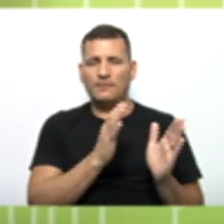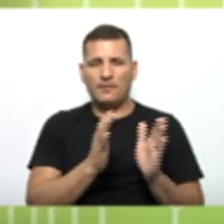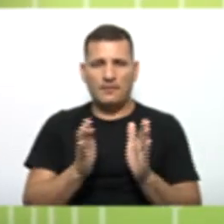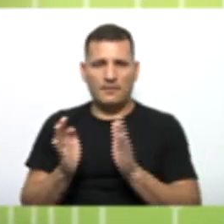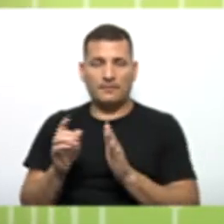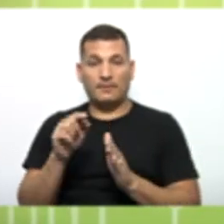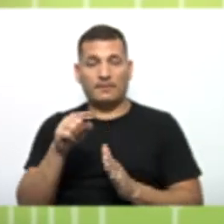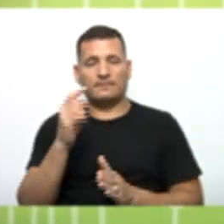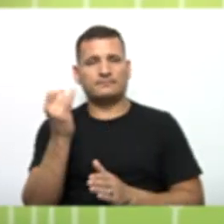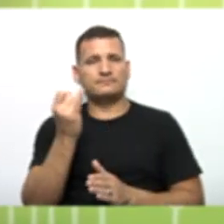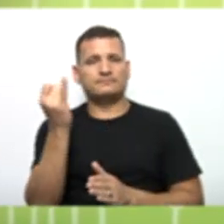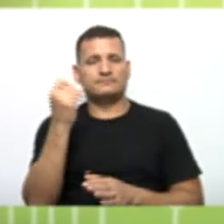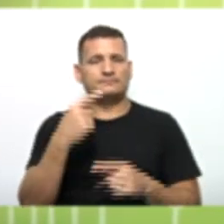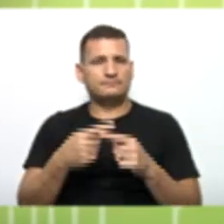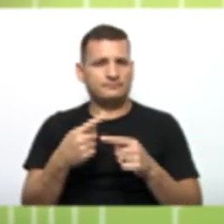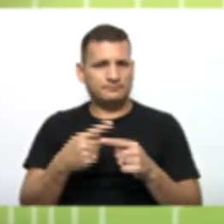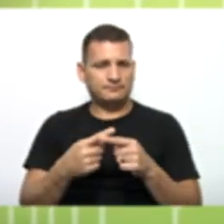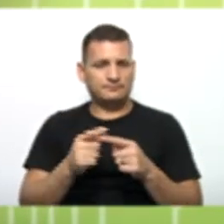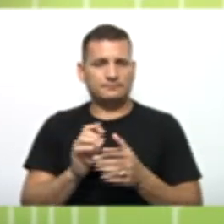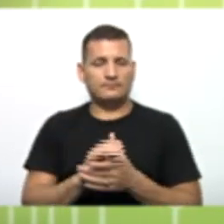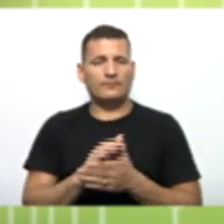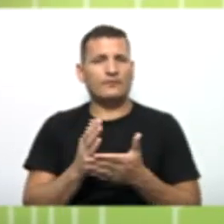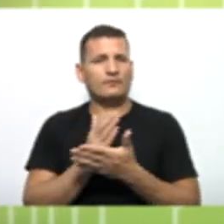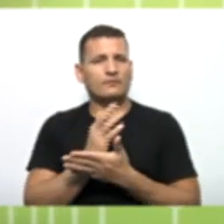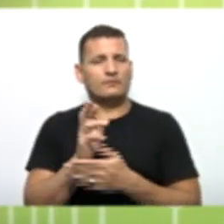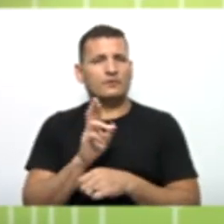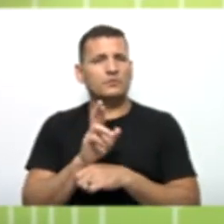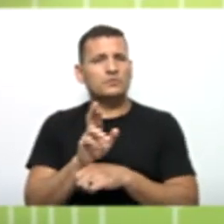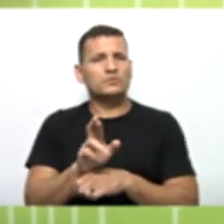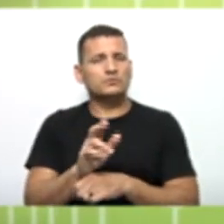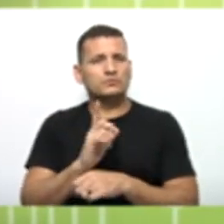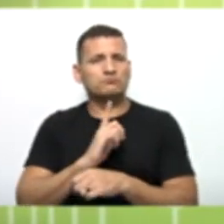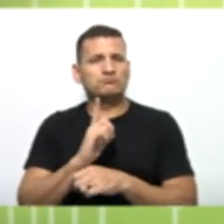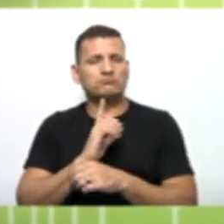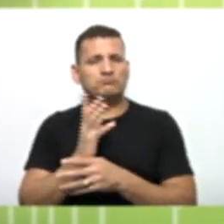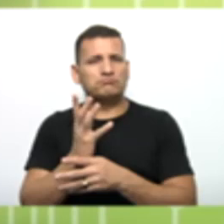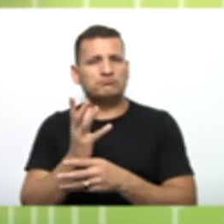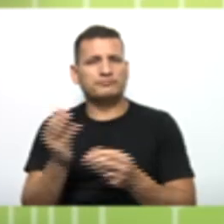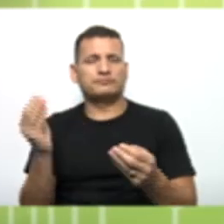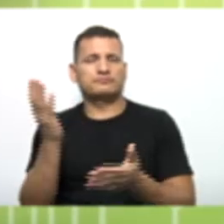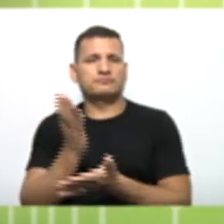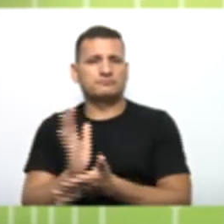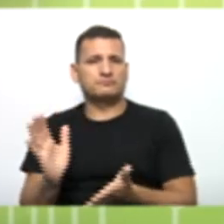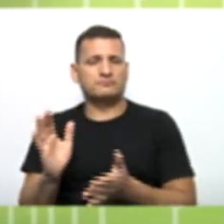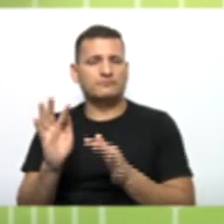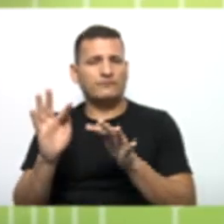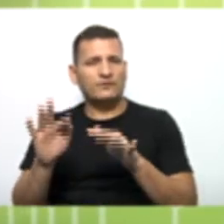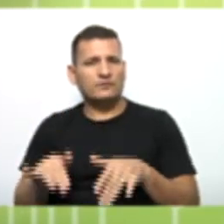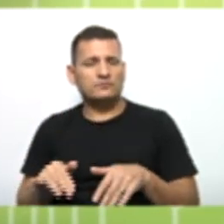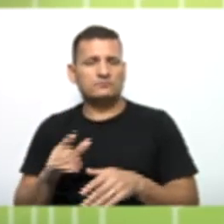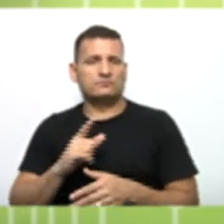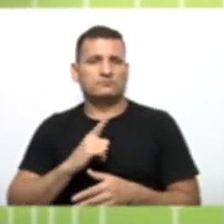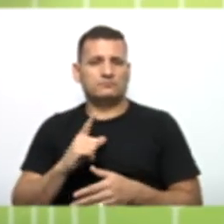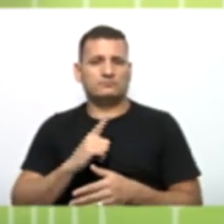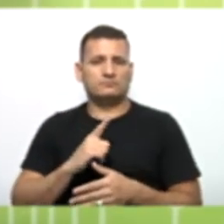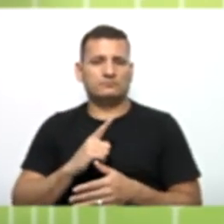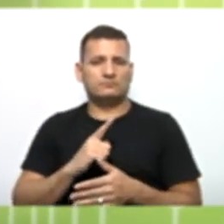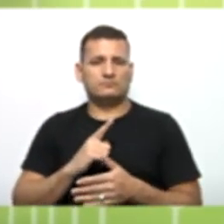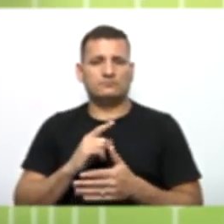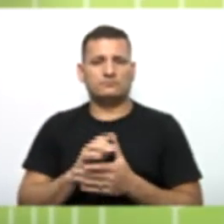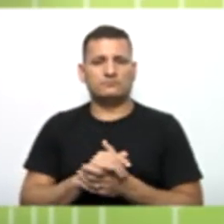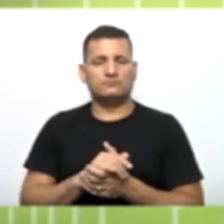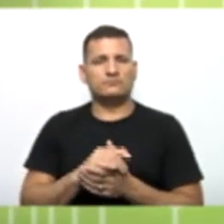importante porque alguns recursos eles acabam, certo? Eles finalizam em algum momento, ele